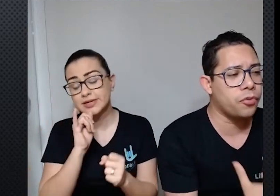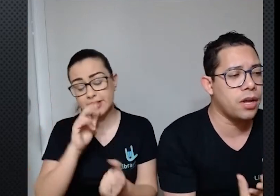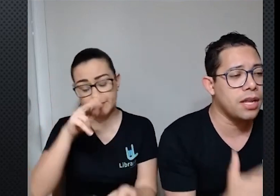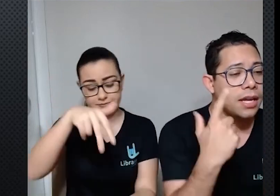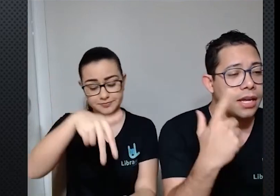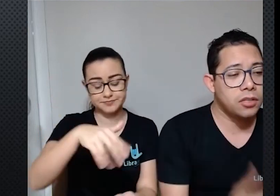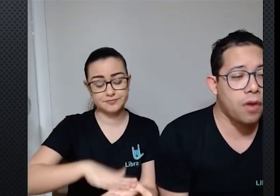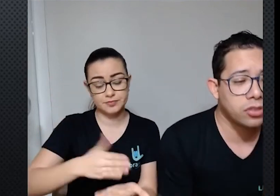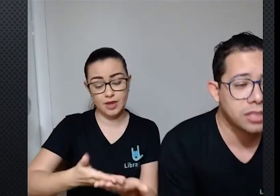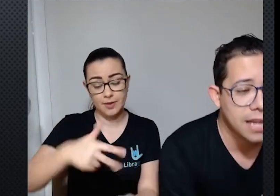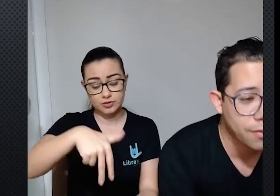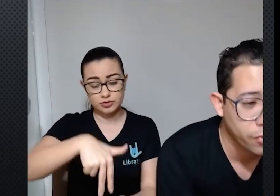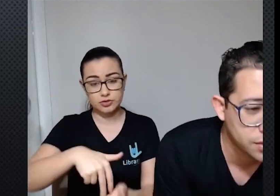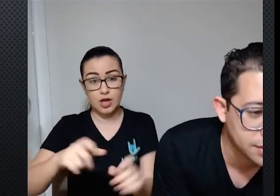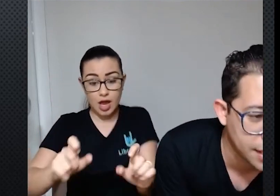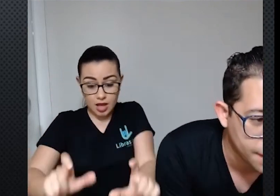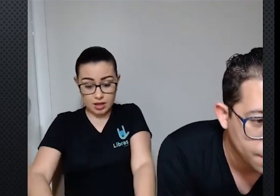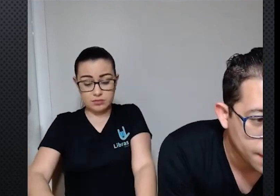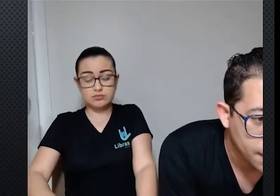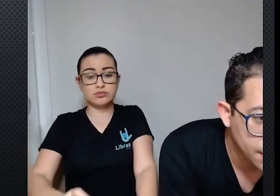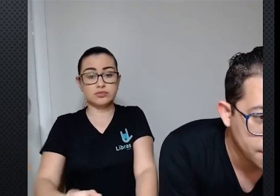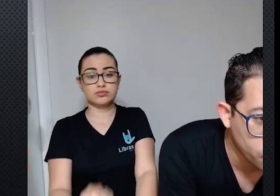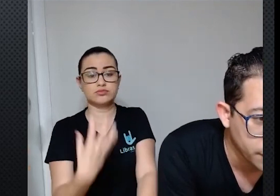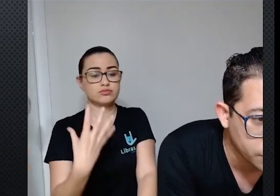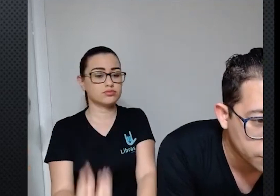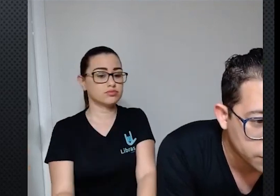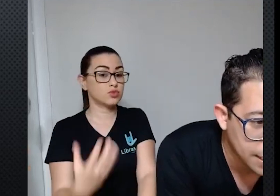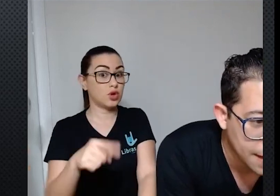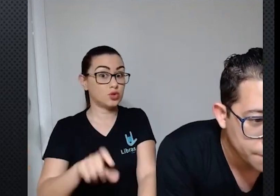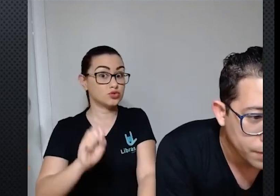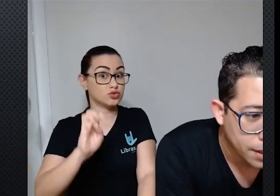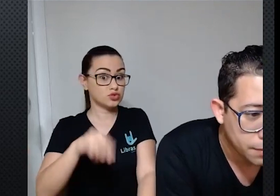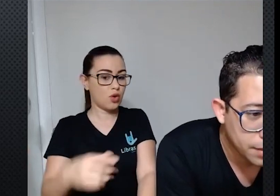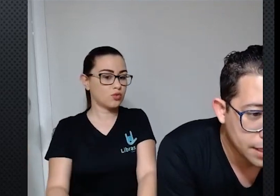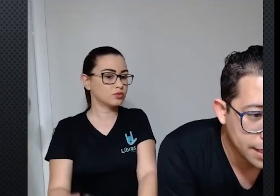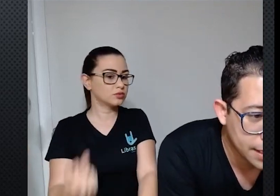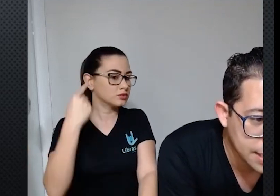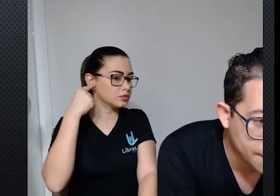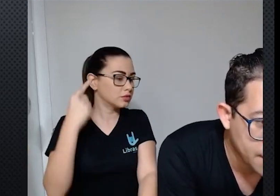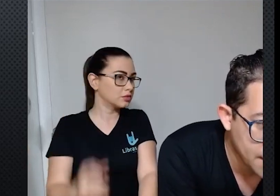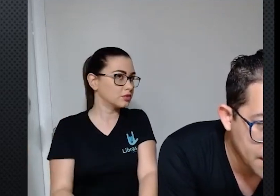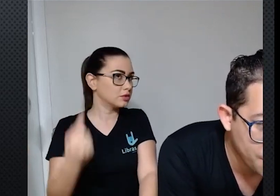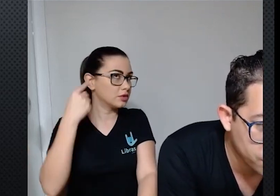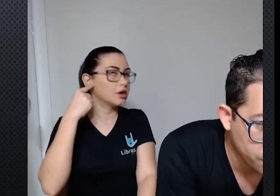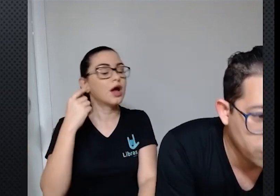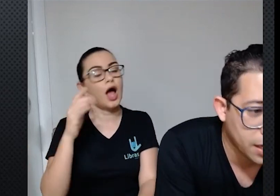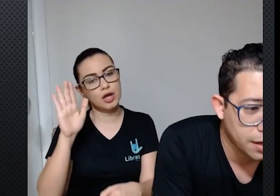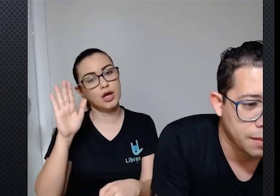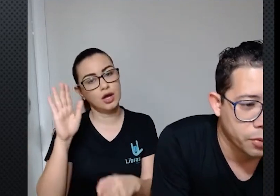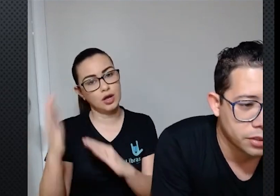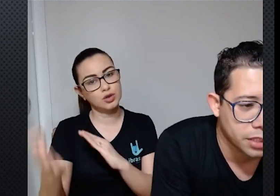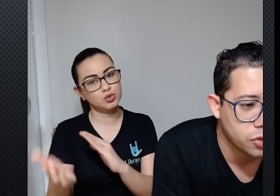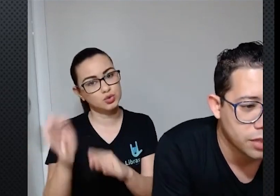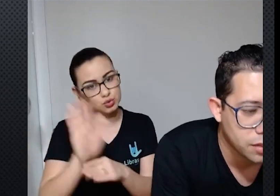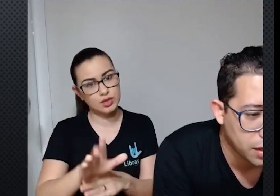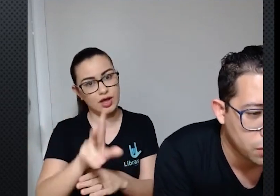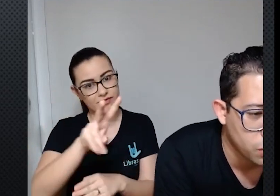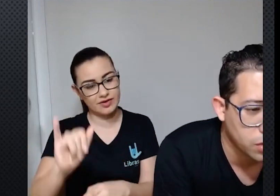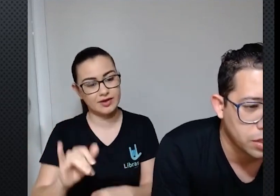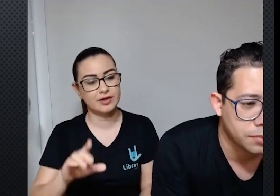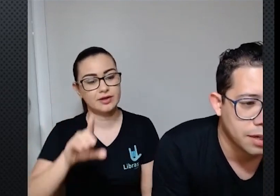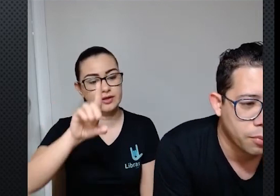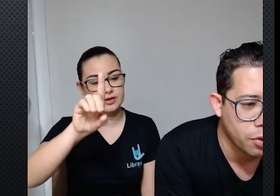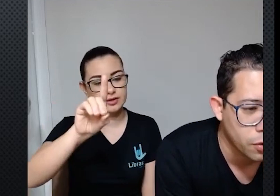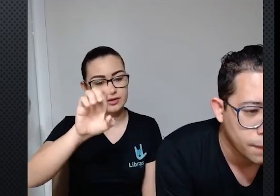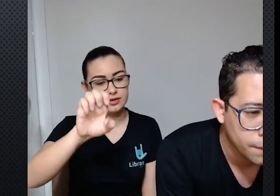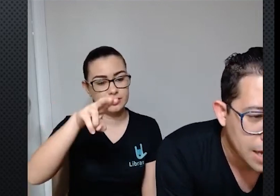do microfone. Isso vai auxiliar você e muito, tá? Beleza. O pessoal falou que é importante, o Denis falou,